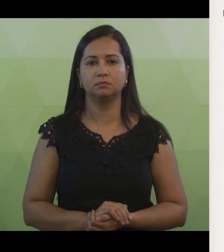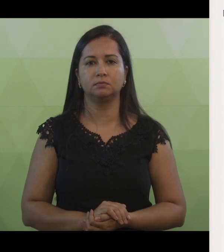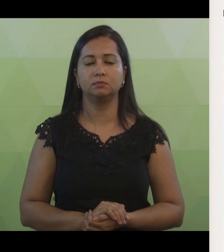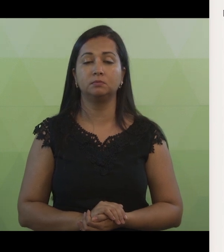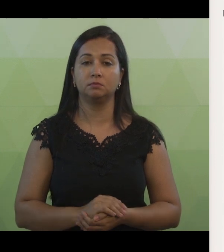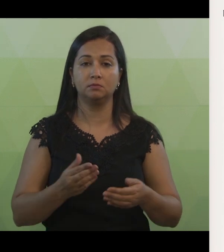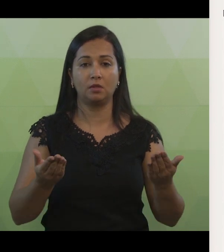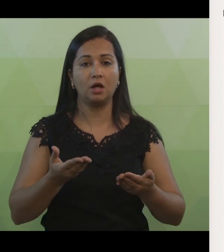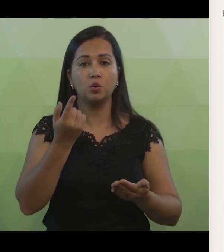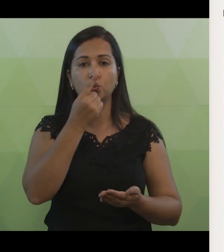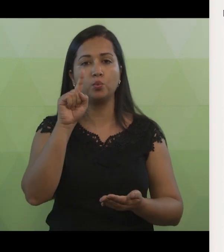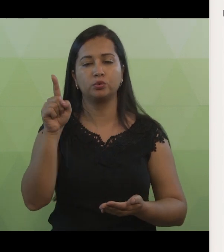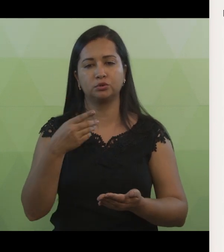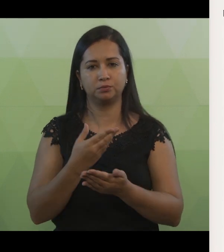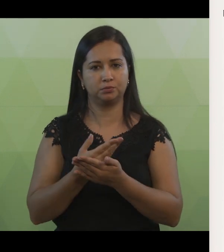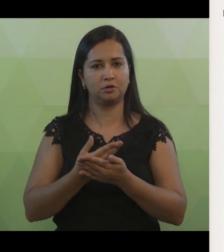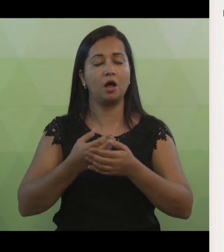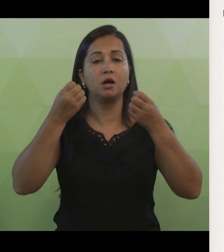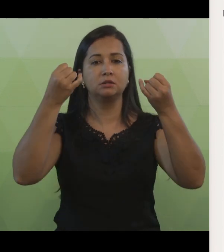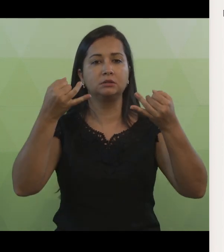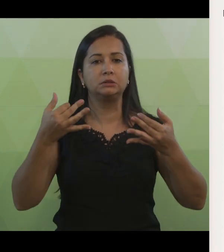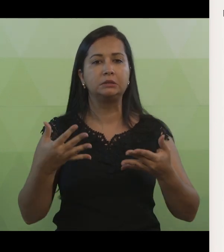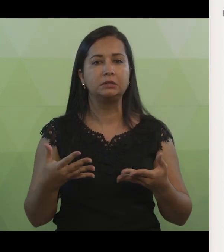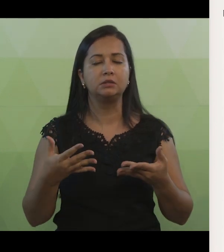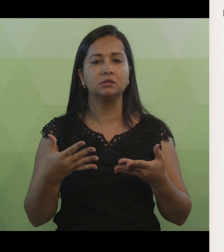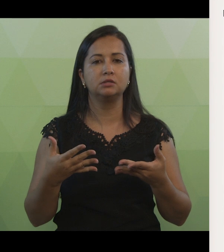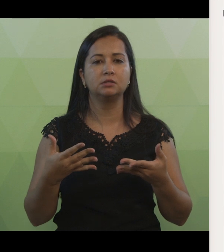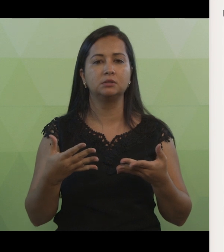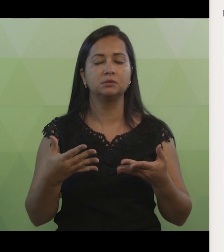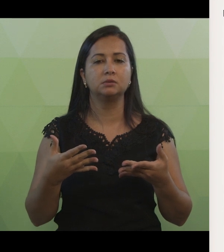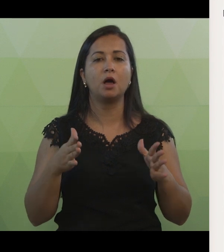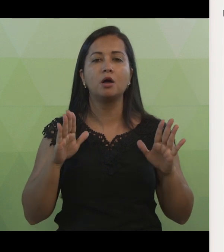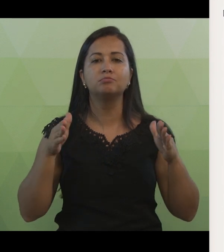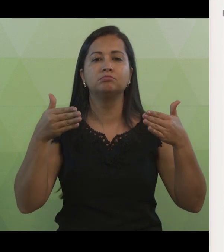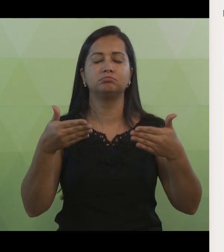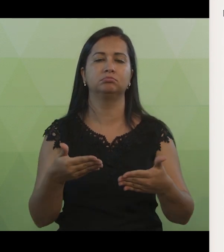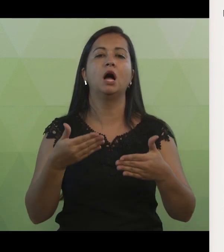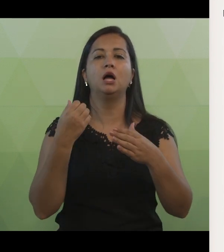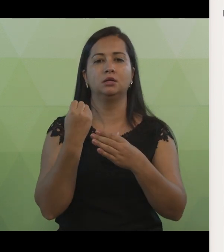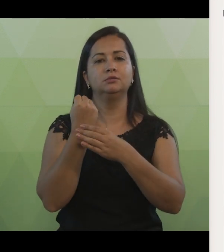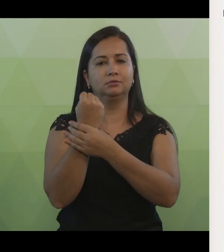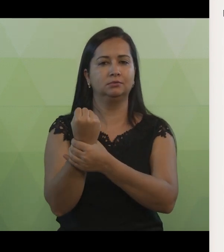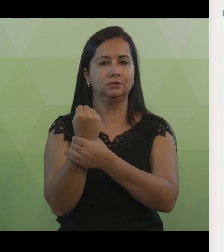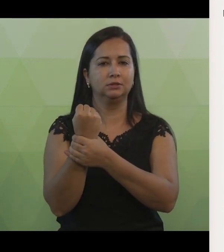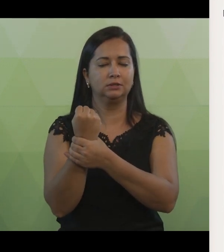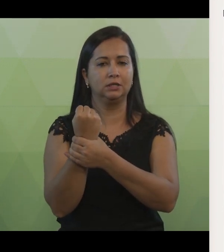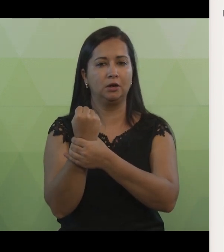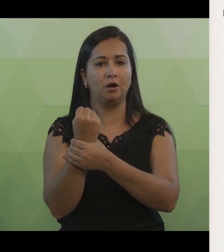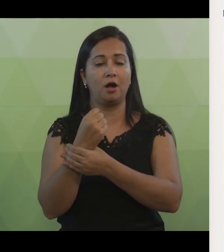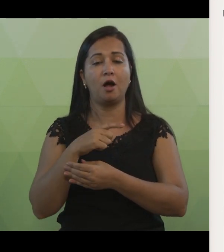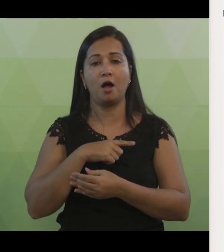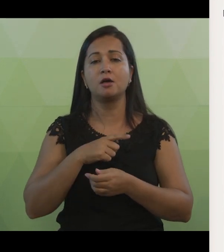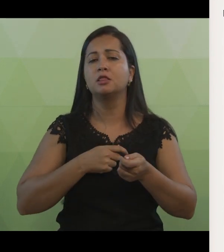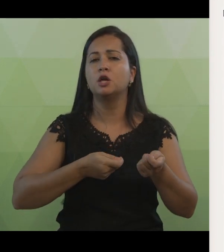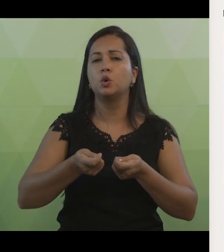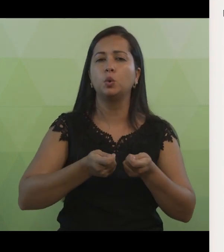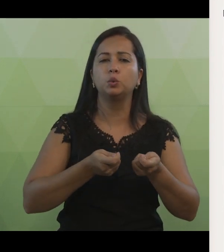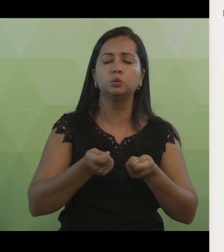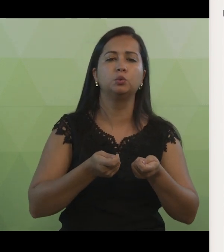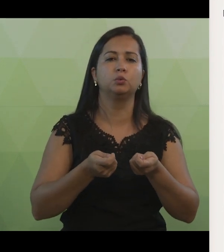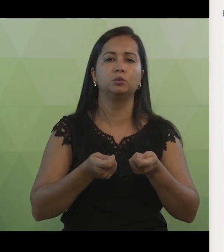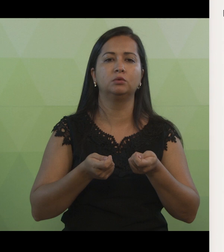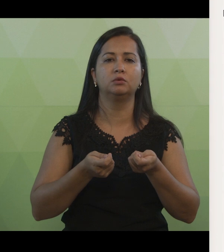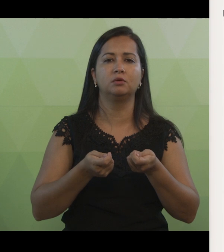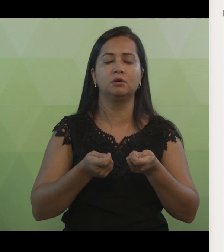Nessa nossa última aula, explicamos os conceitos de controle de segurança da informação relacionados ao desenvolvimento seguro de